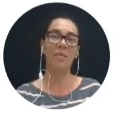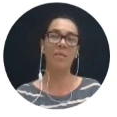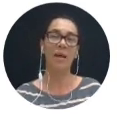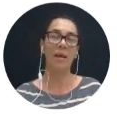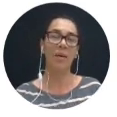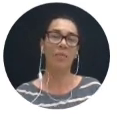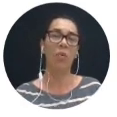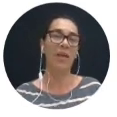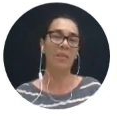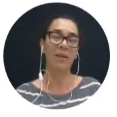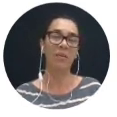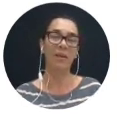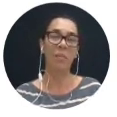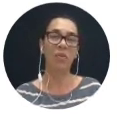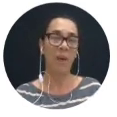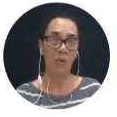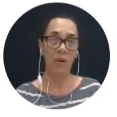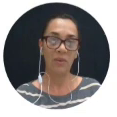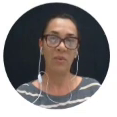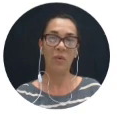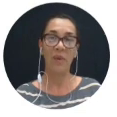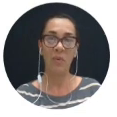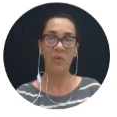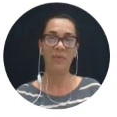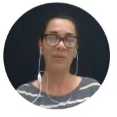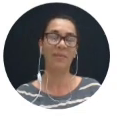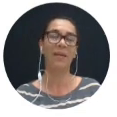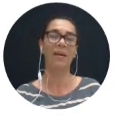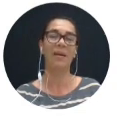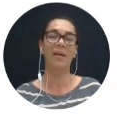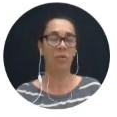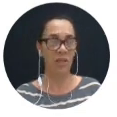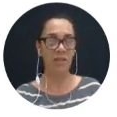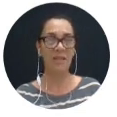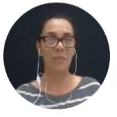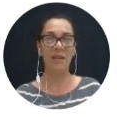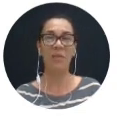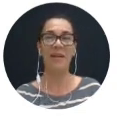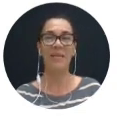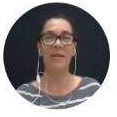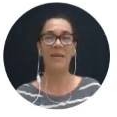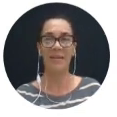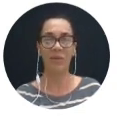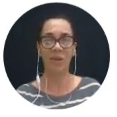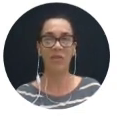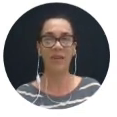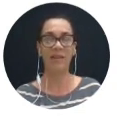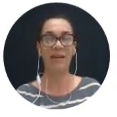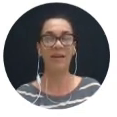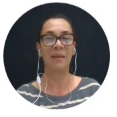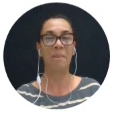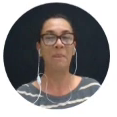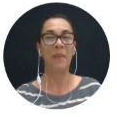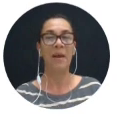colegas têm um conhecimento até muito maior do que o meu, no que diz respeito a esse quesito que a gente